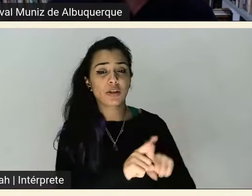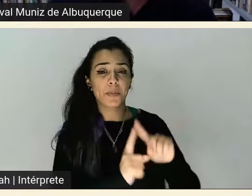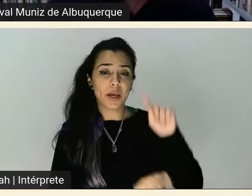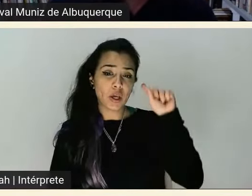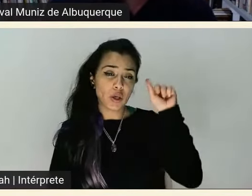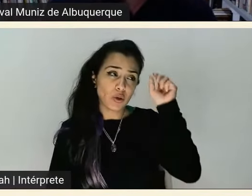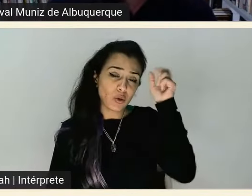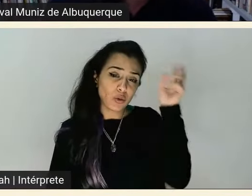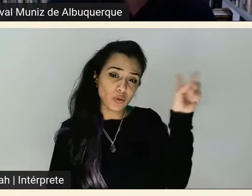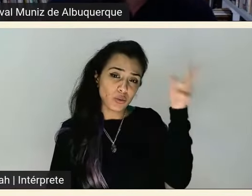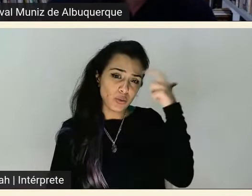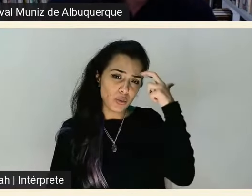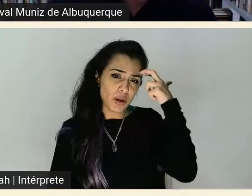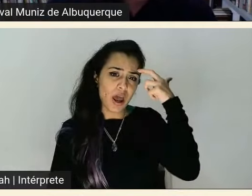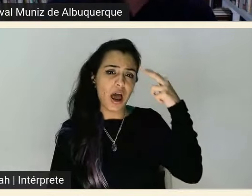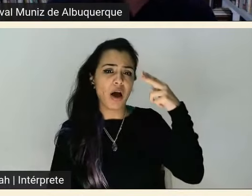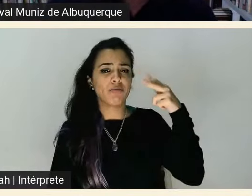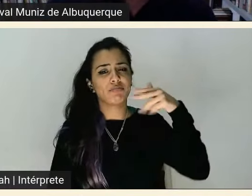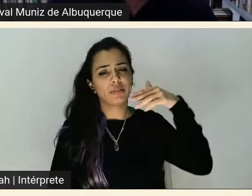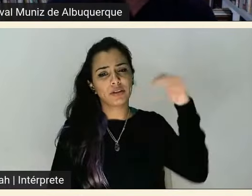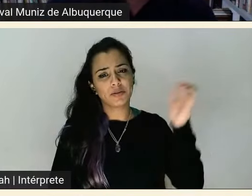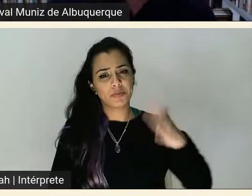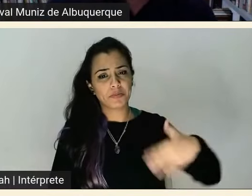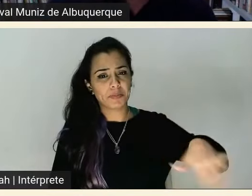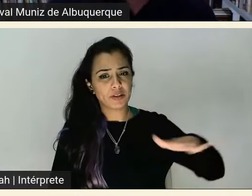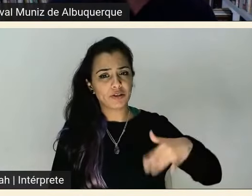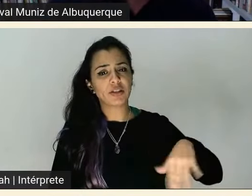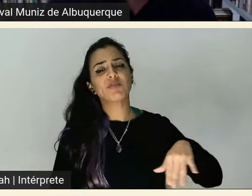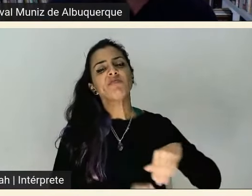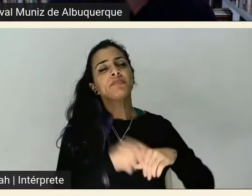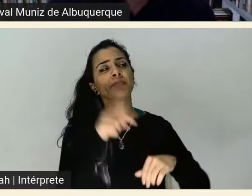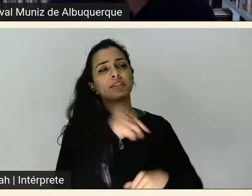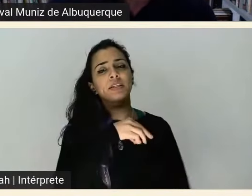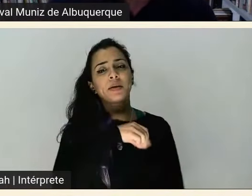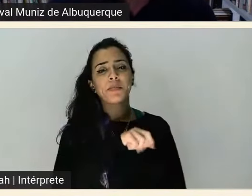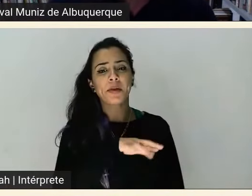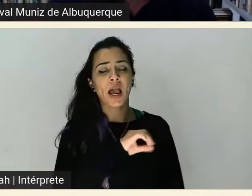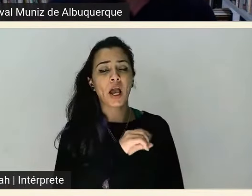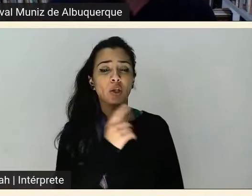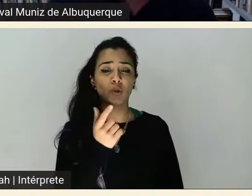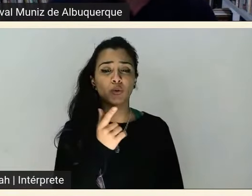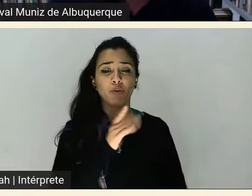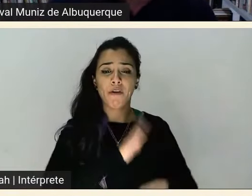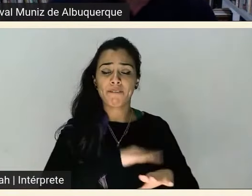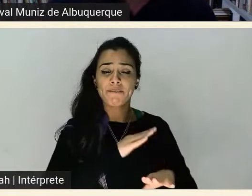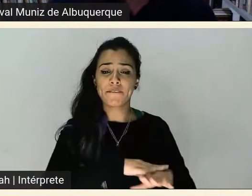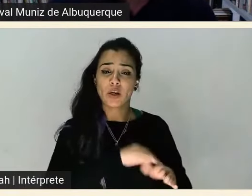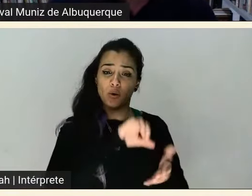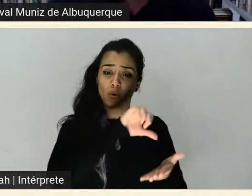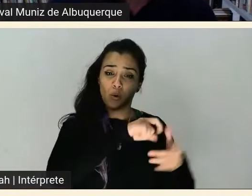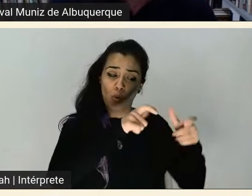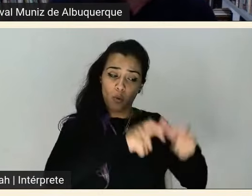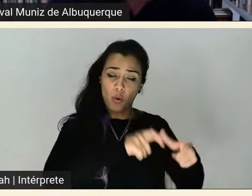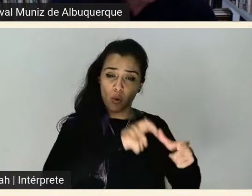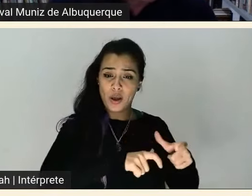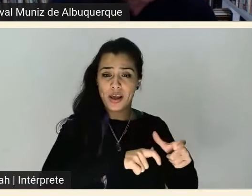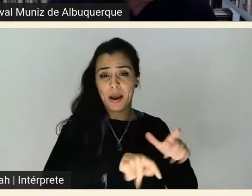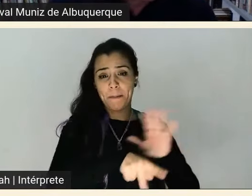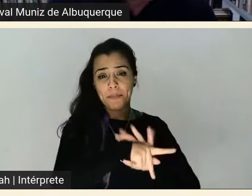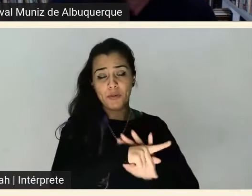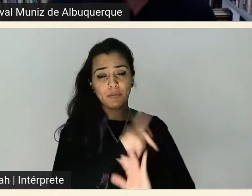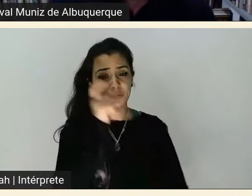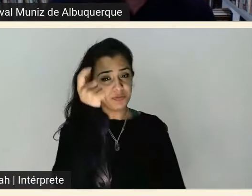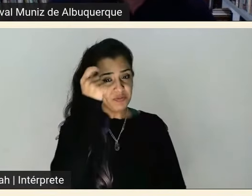mera coincidência, né, que Mário transforma um departamento municipal de cultura numa instituição que